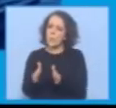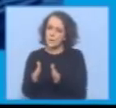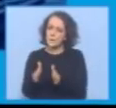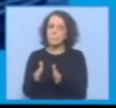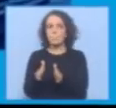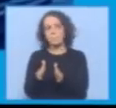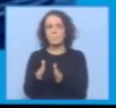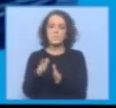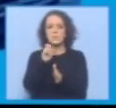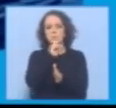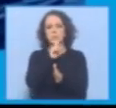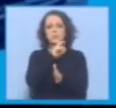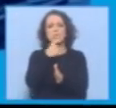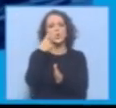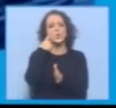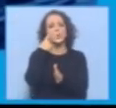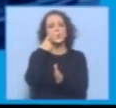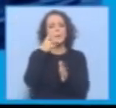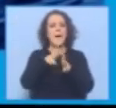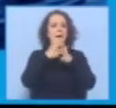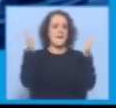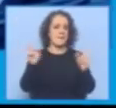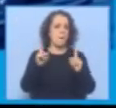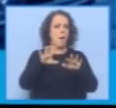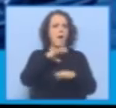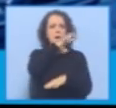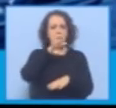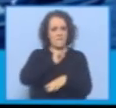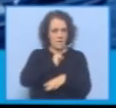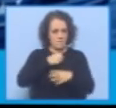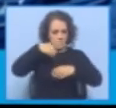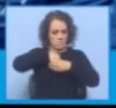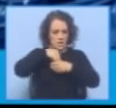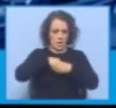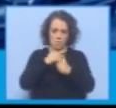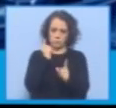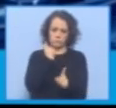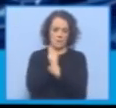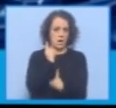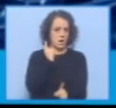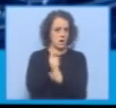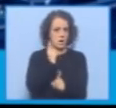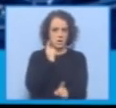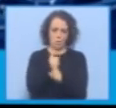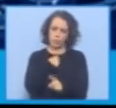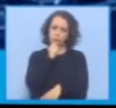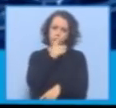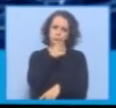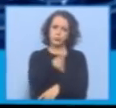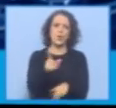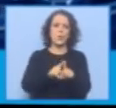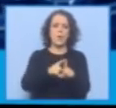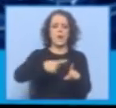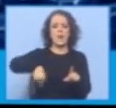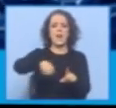um conhecimento tão alargado, mas eu sinto que na minha família, e não são, poderíamos dizer, não são aqueles